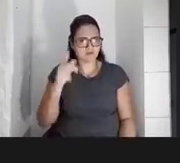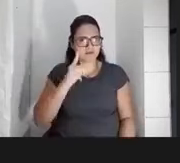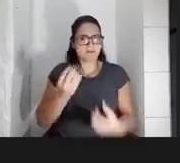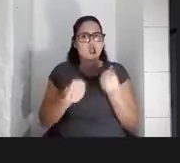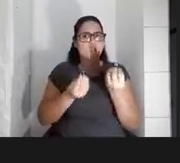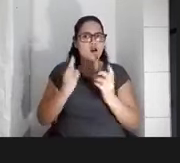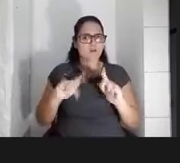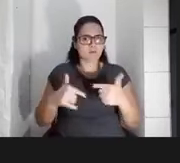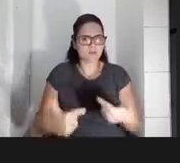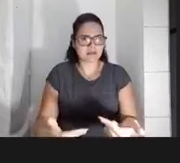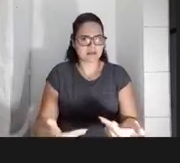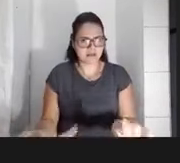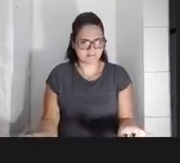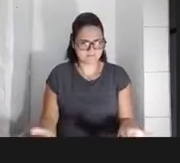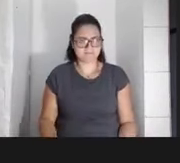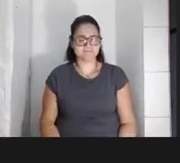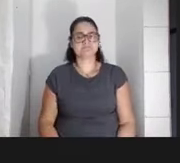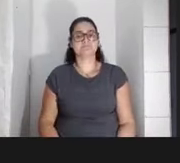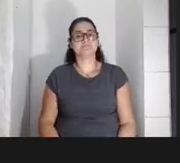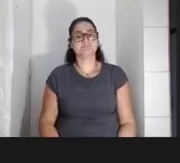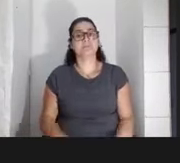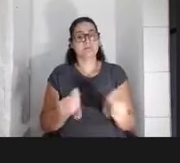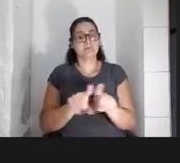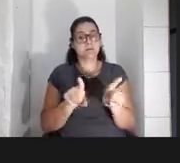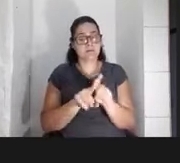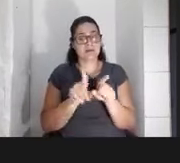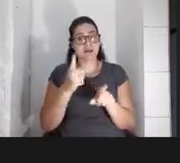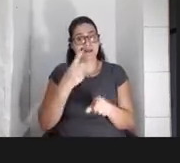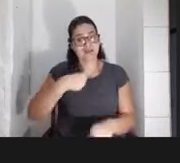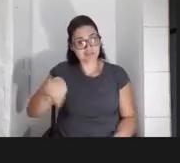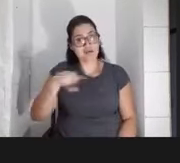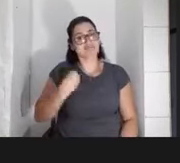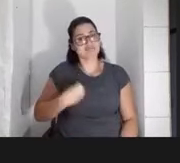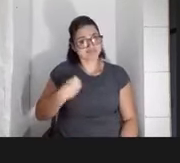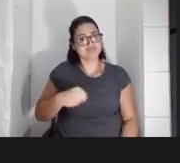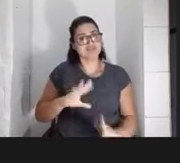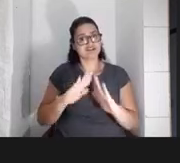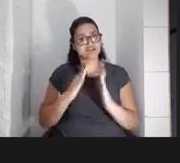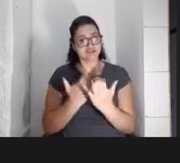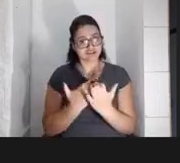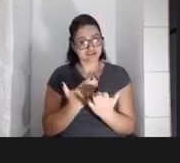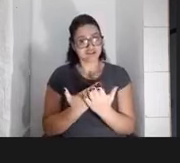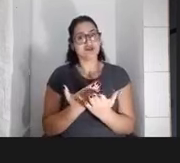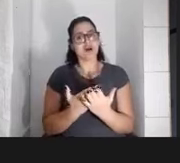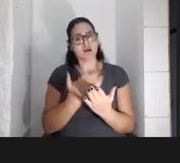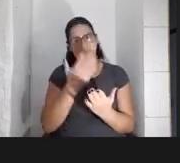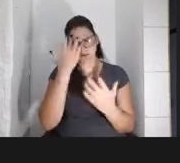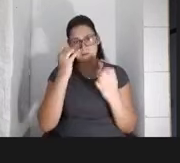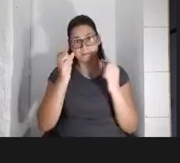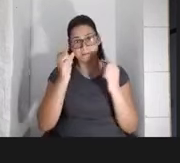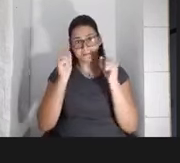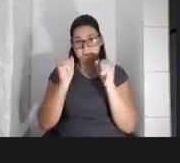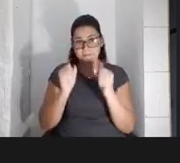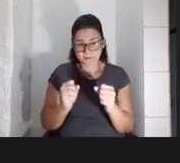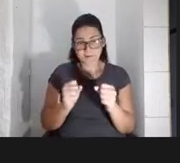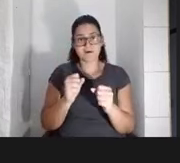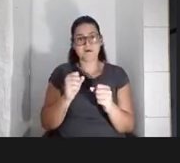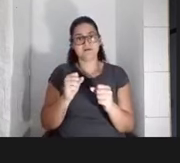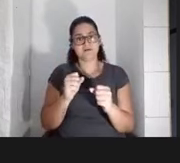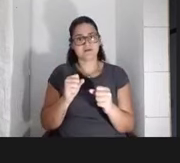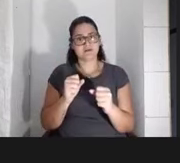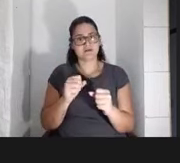Além de que nós estamos nas escolas, aquelas pessoas que podem, né, que não são do grupo de